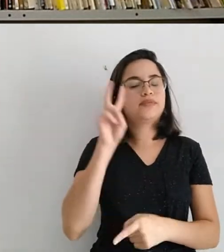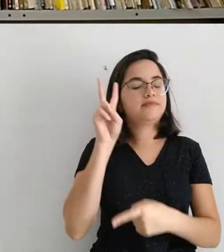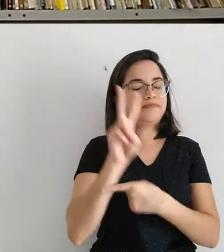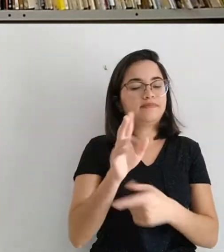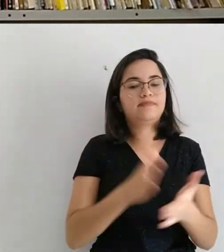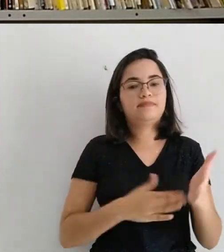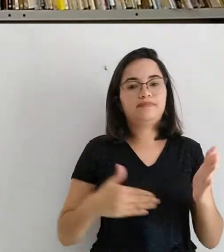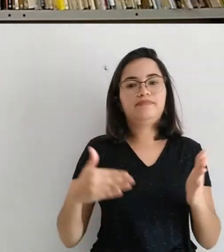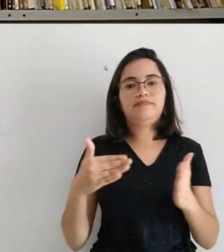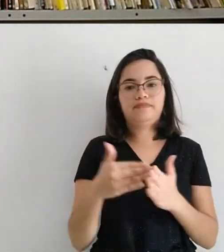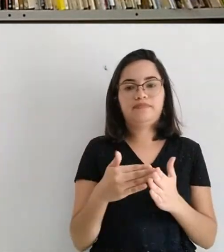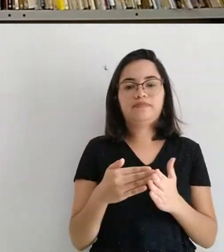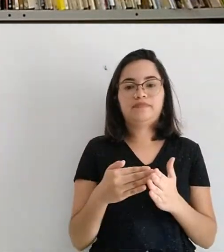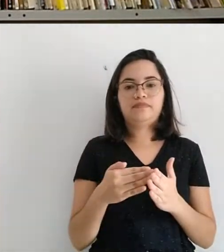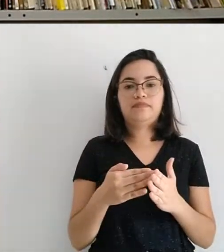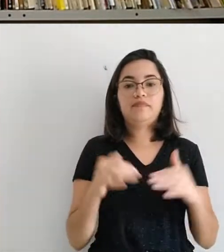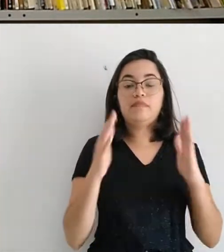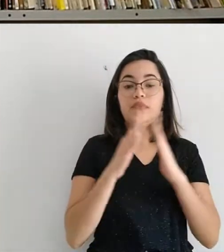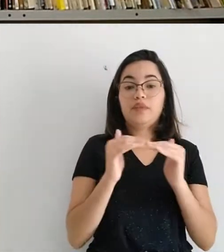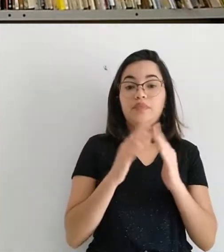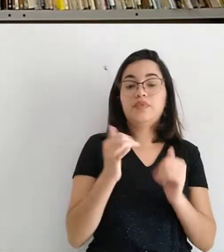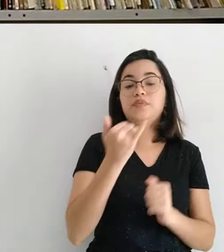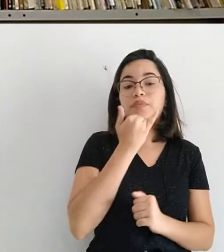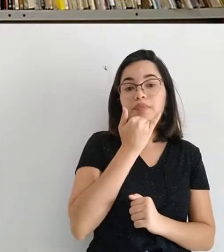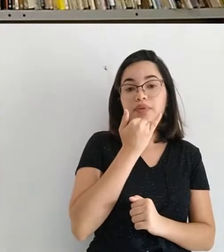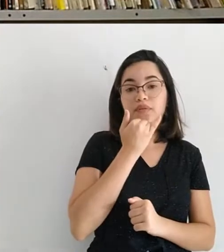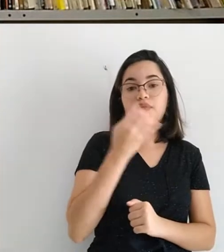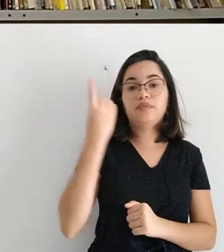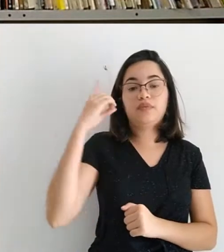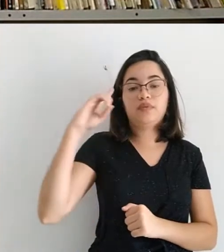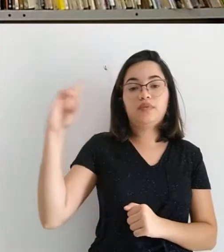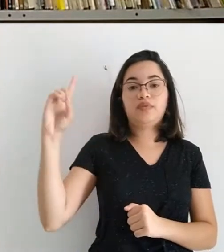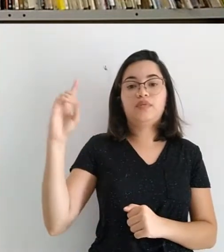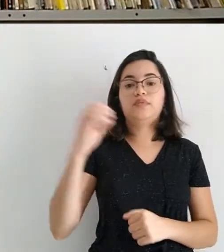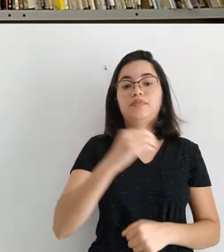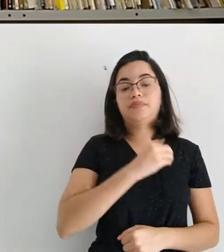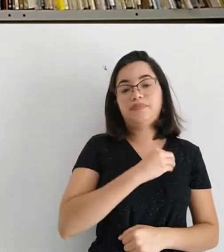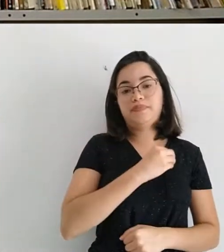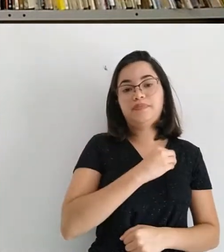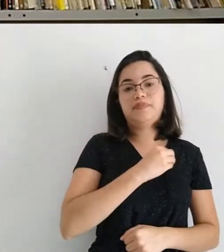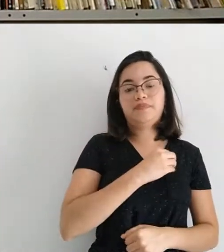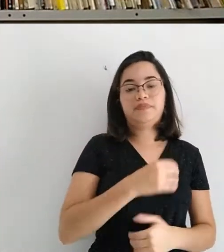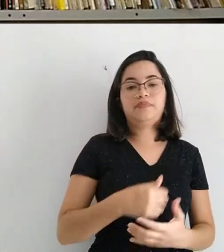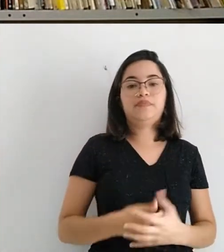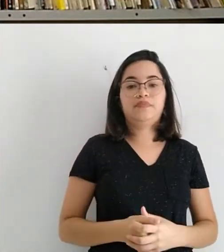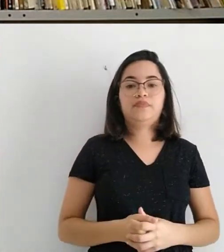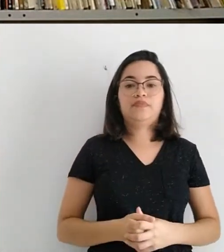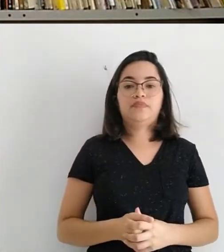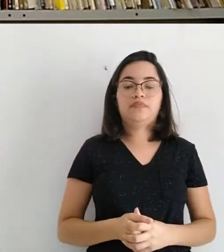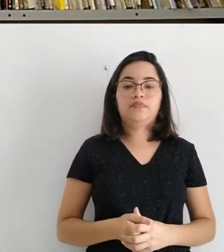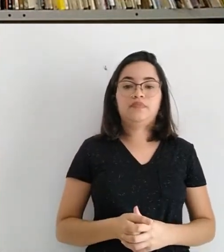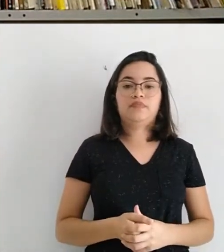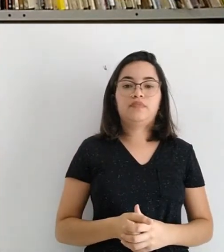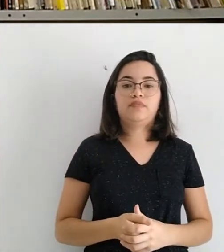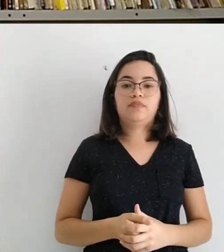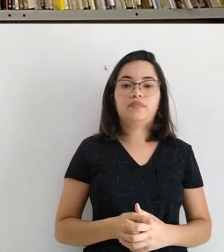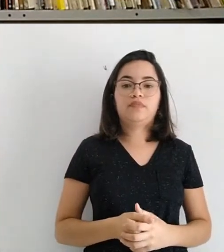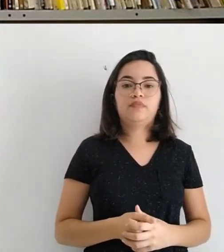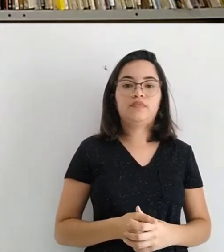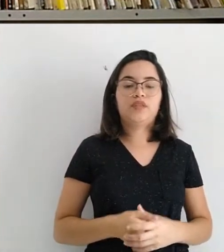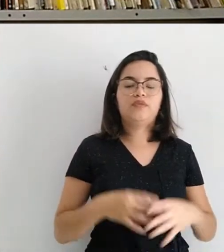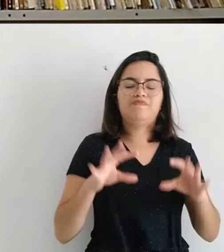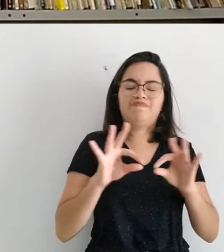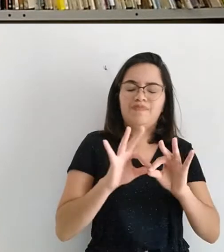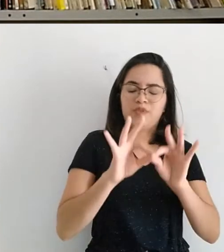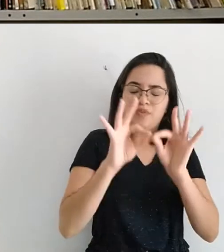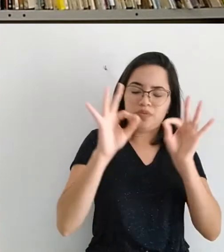conhece, que vê tudo, e pedir perdão a Deus pelos pecados e